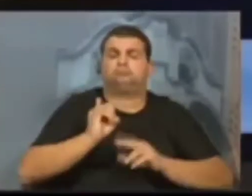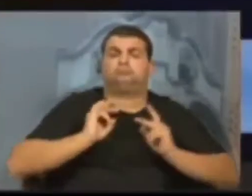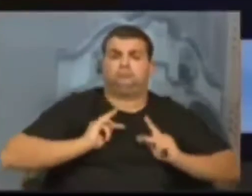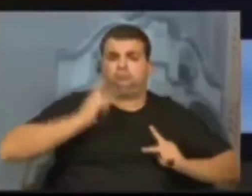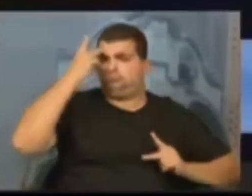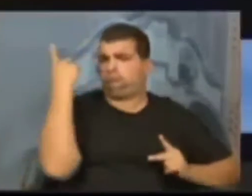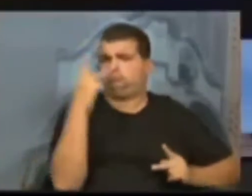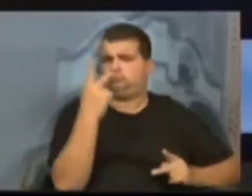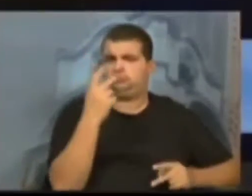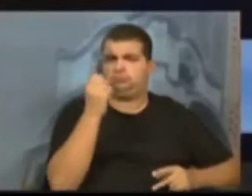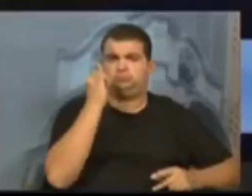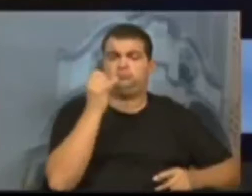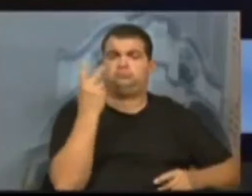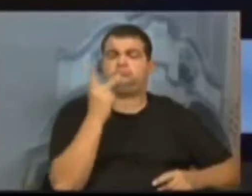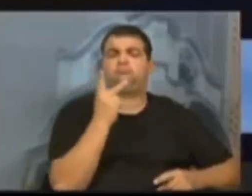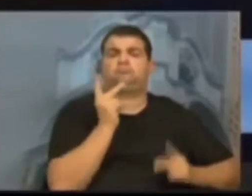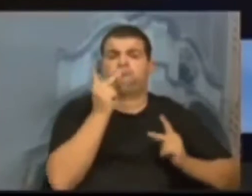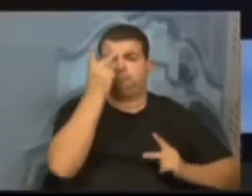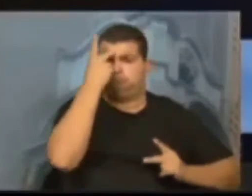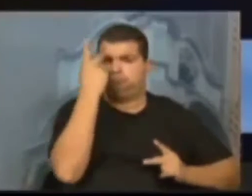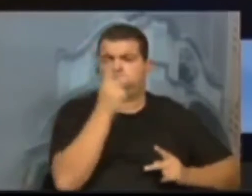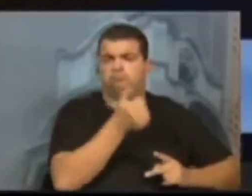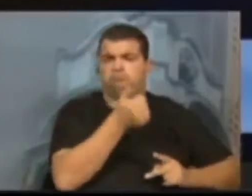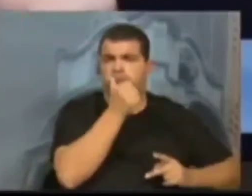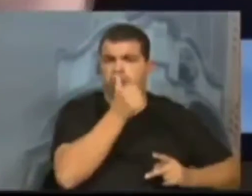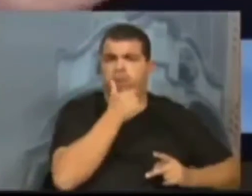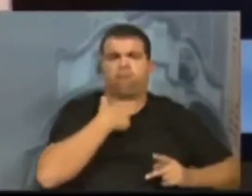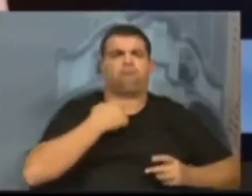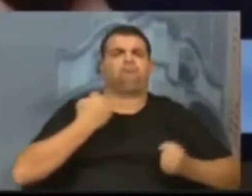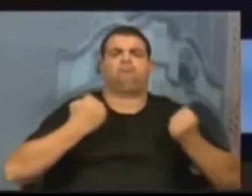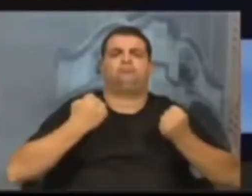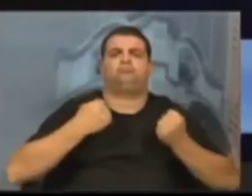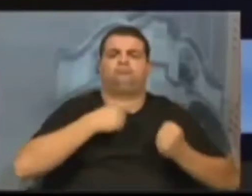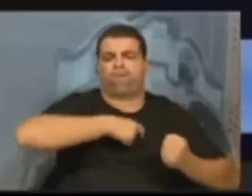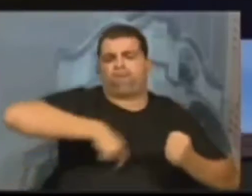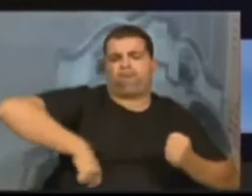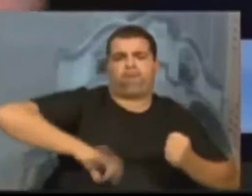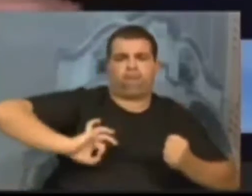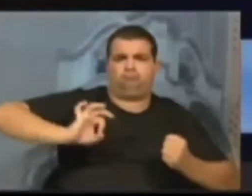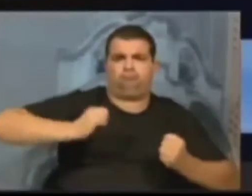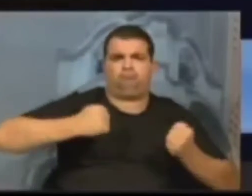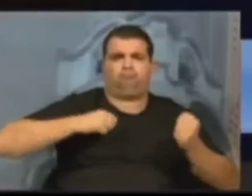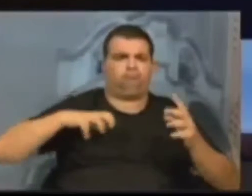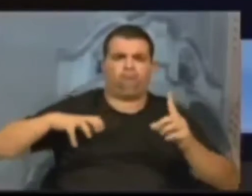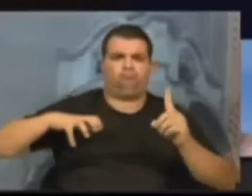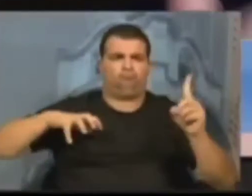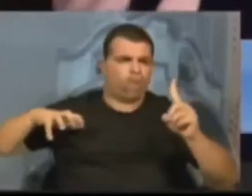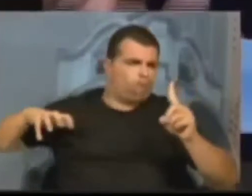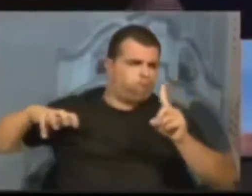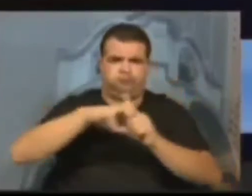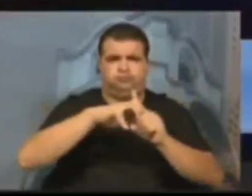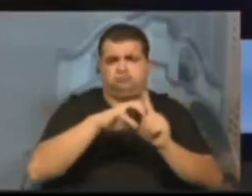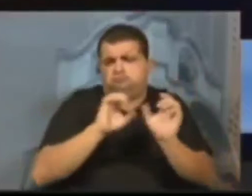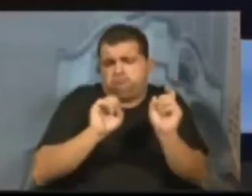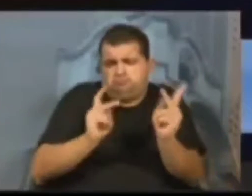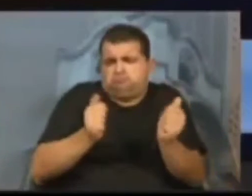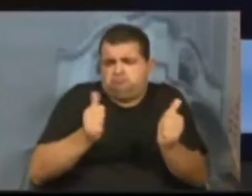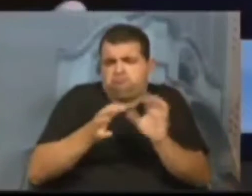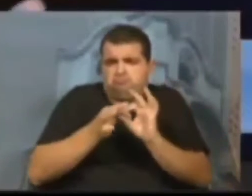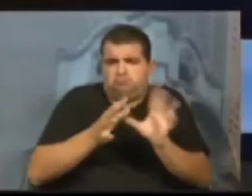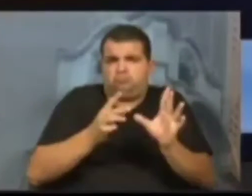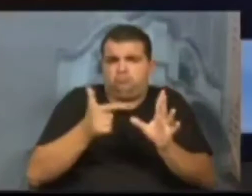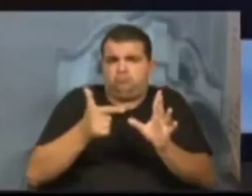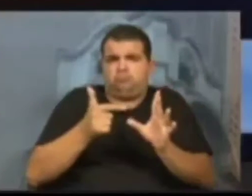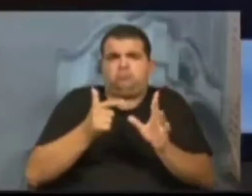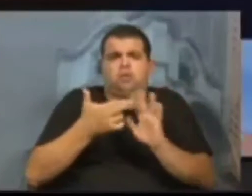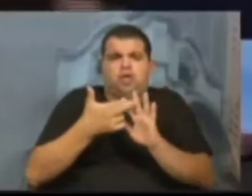bom, se a pessoa quiser beber, então, pegar o seu carro sem cinto de segurança e se atirar num poste, beleza, então vamos entrar nesse mérito. Então não tem mais que